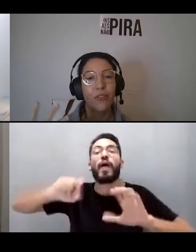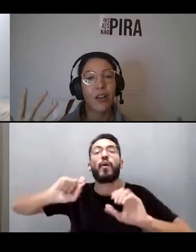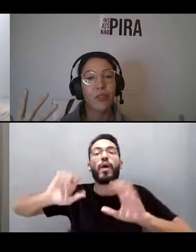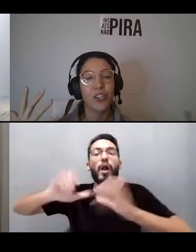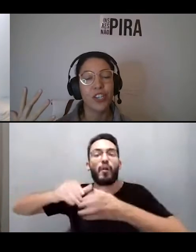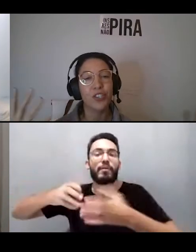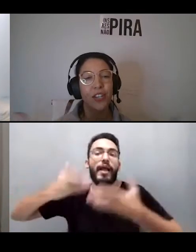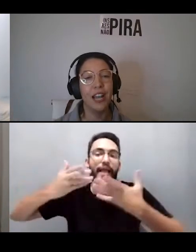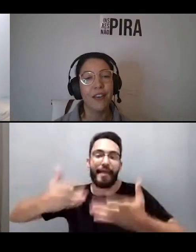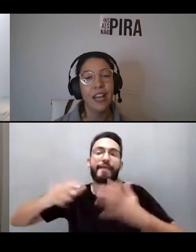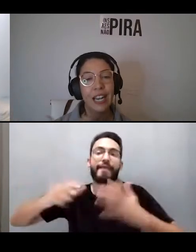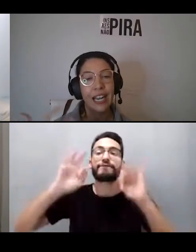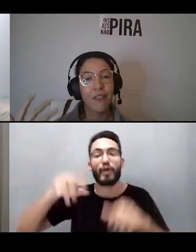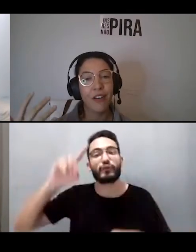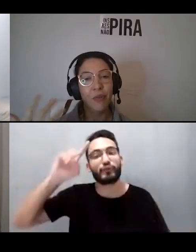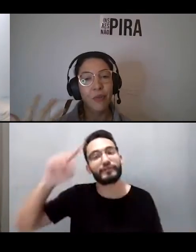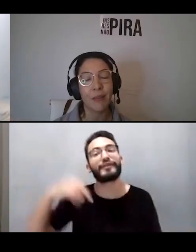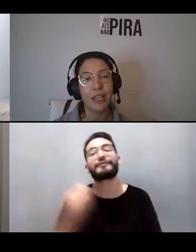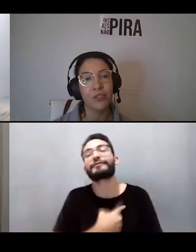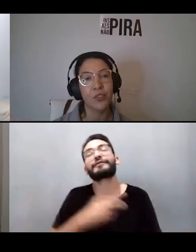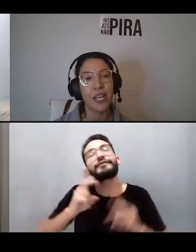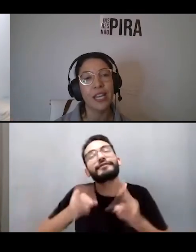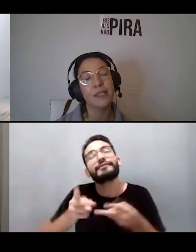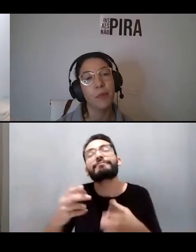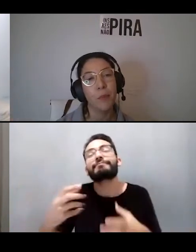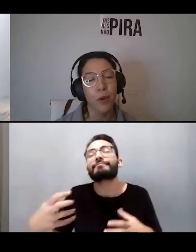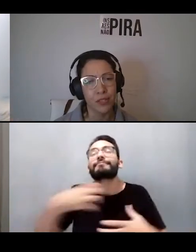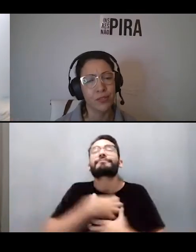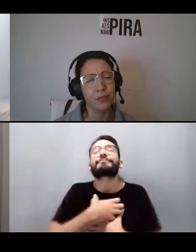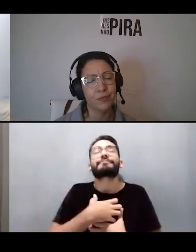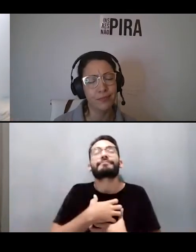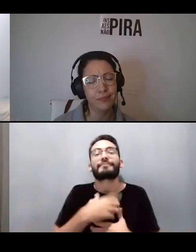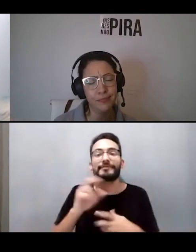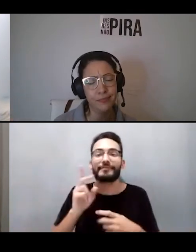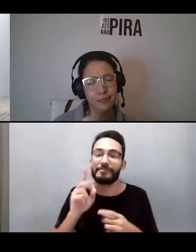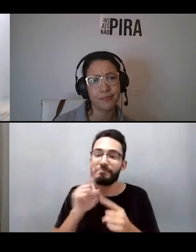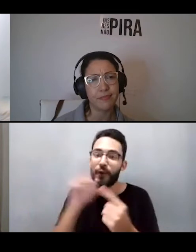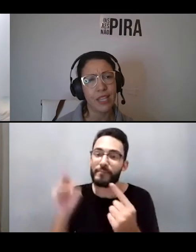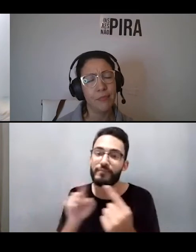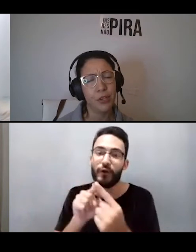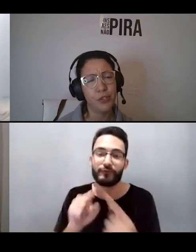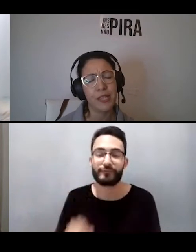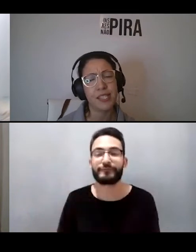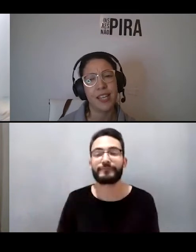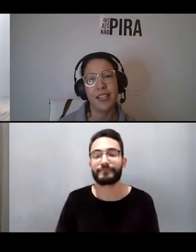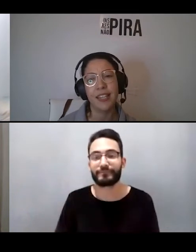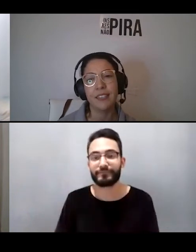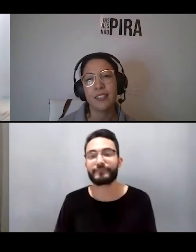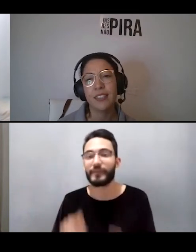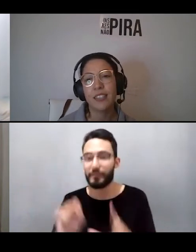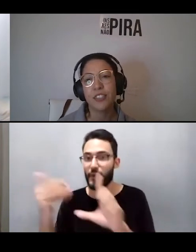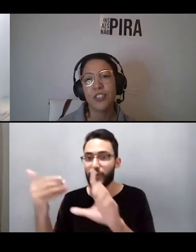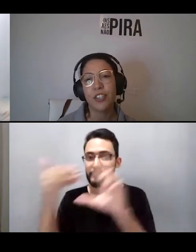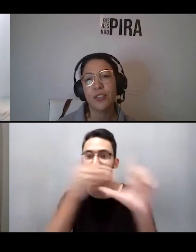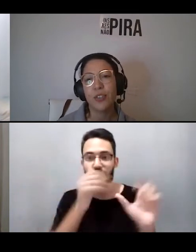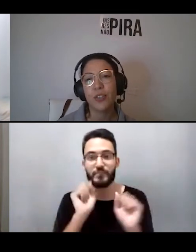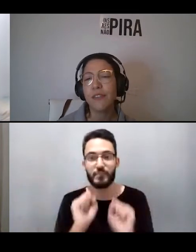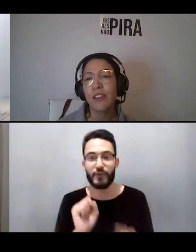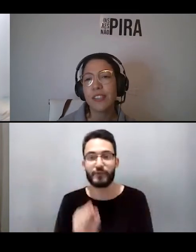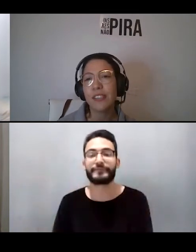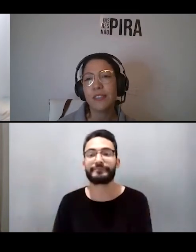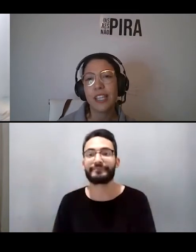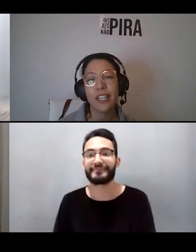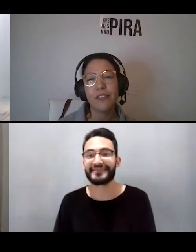né? No final do dia, a gente leva um trabalho de coerência e propósito. Pode passar ali. Gente,